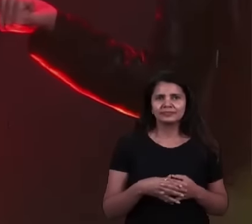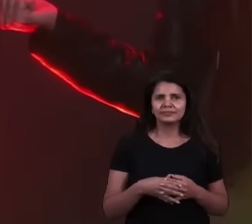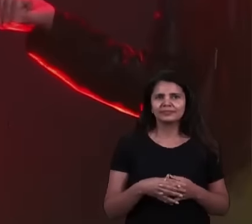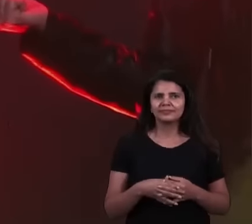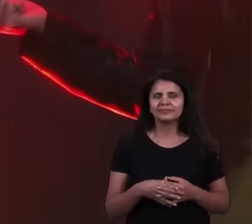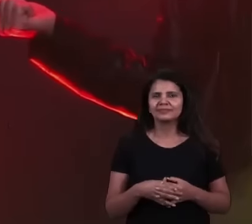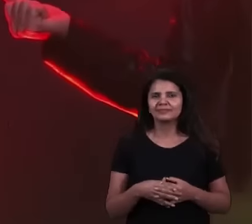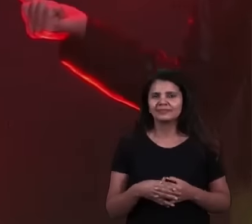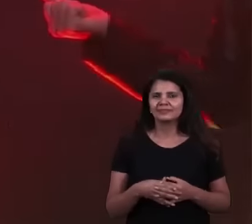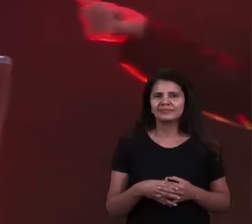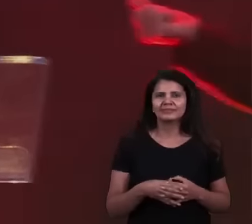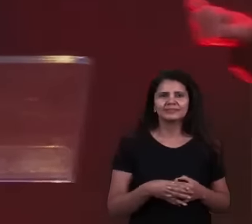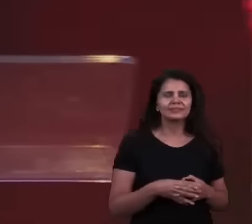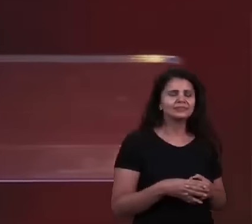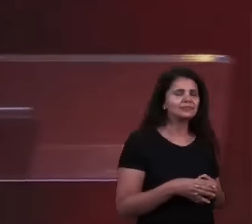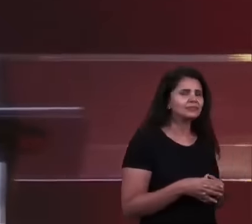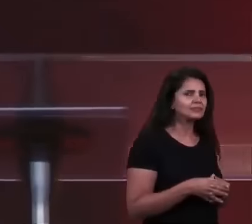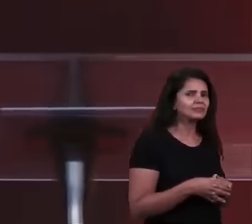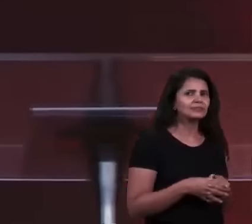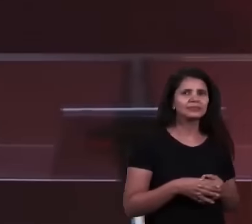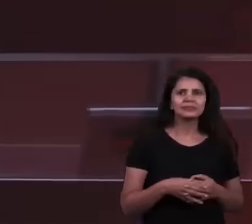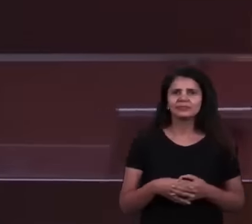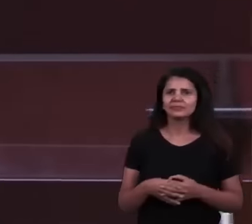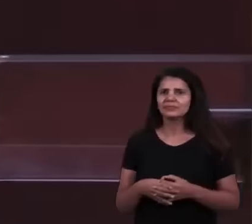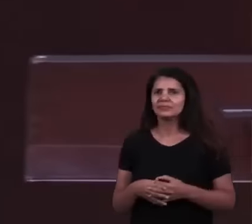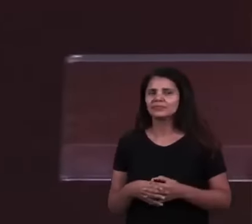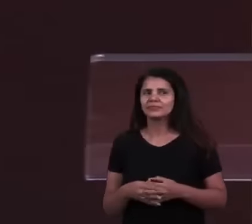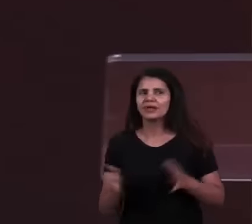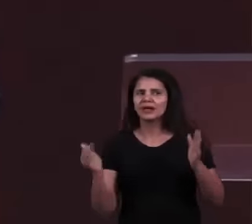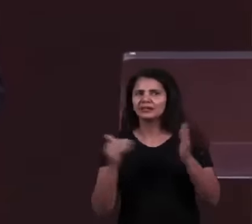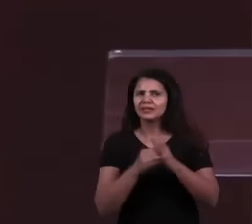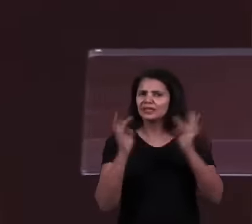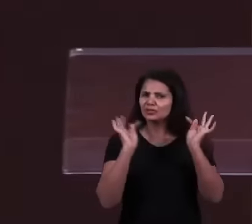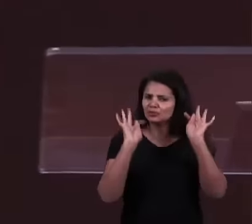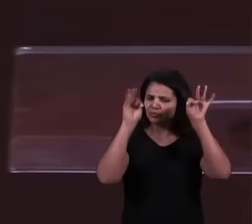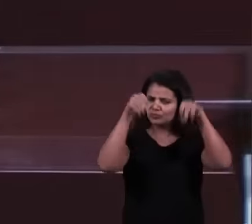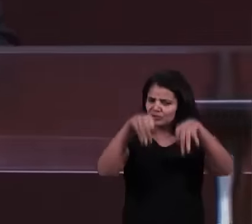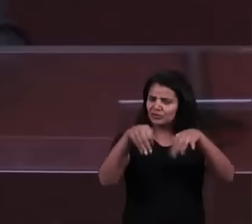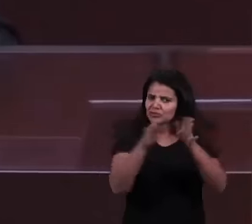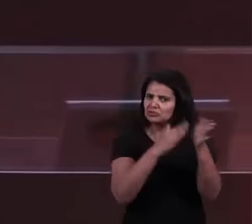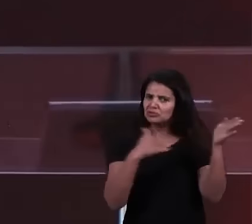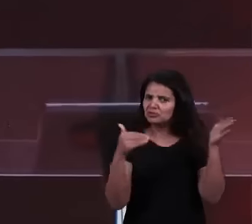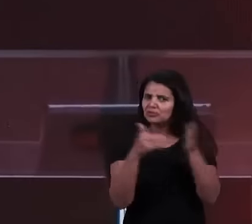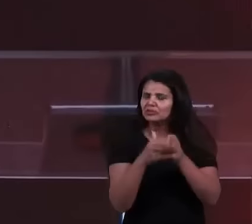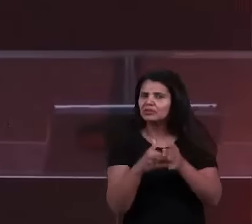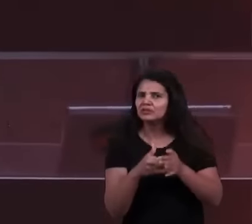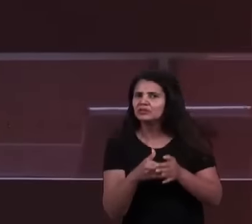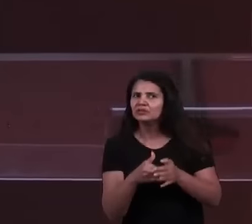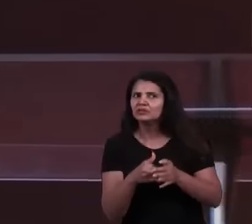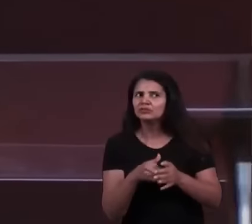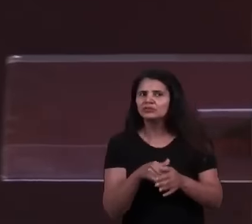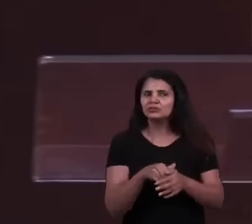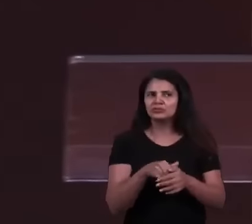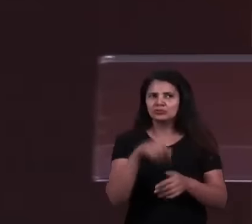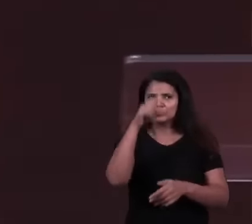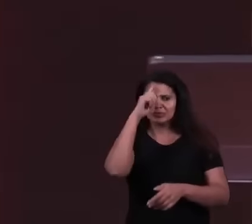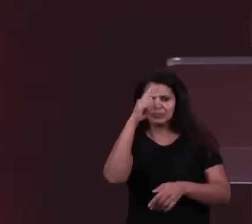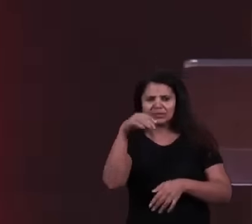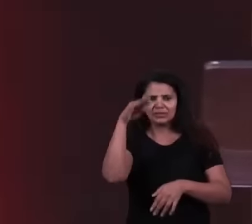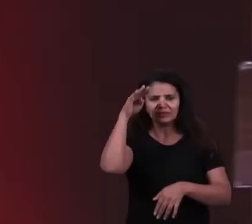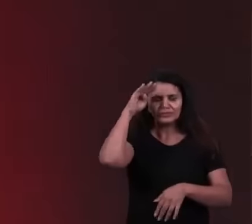tem que dar o spoiler, até que no fim de tudo, eles comandam um exército